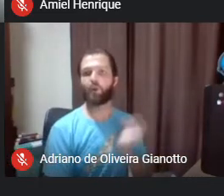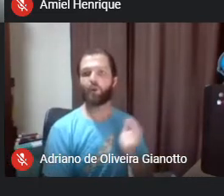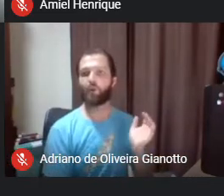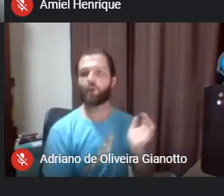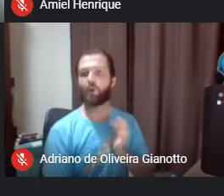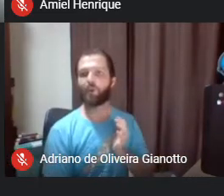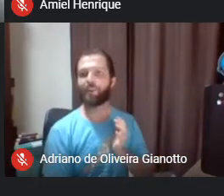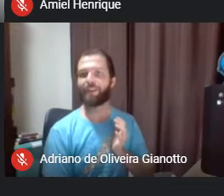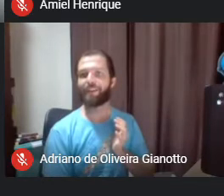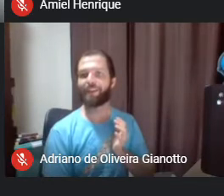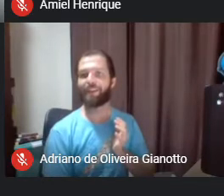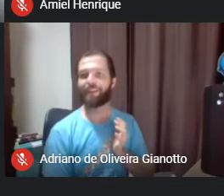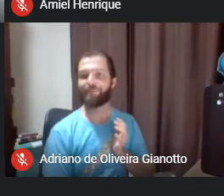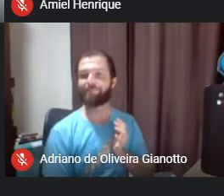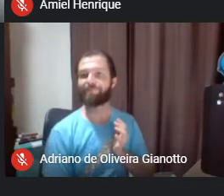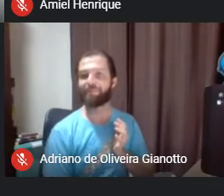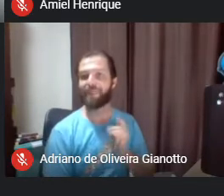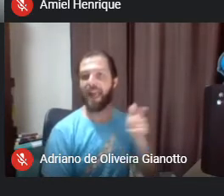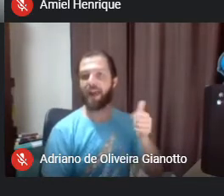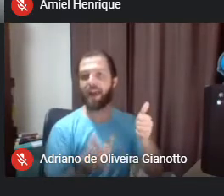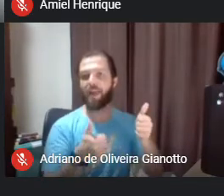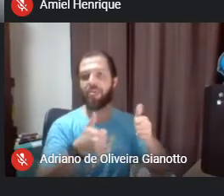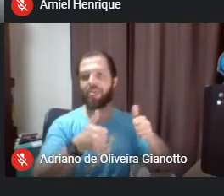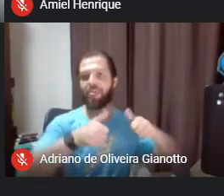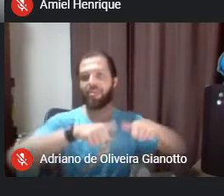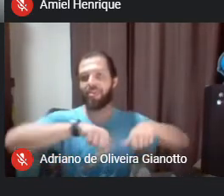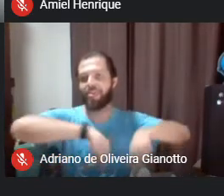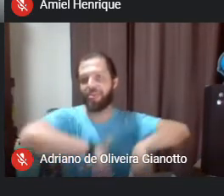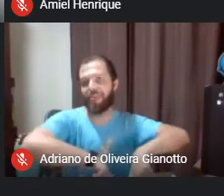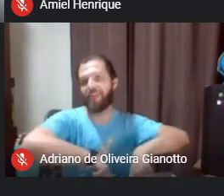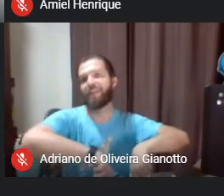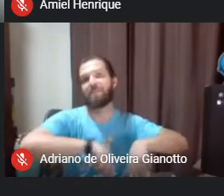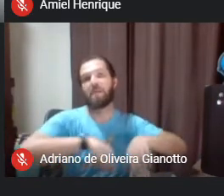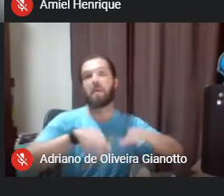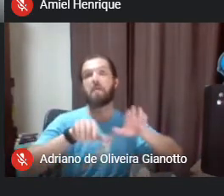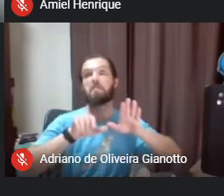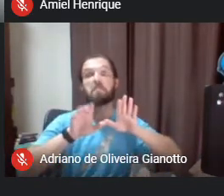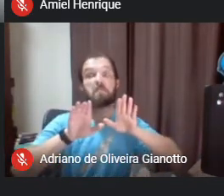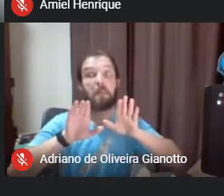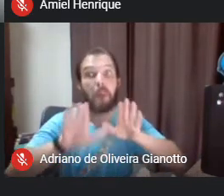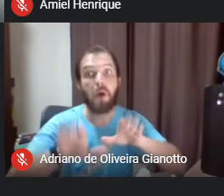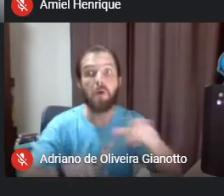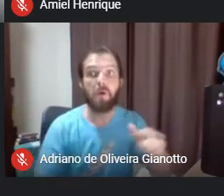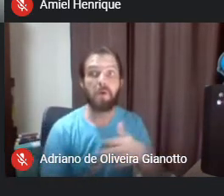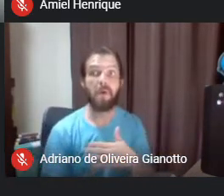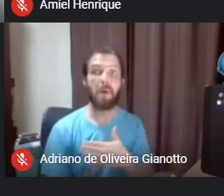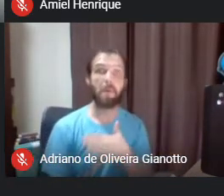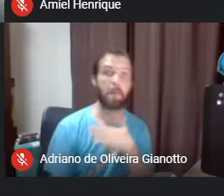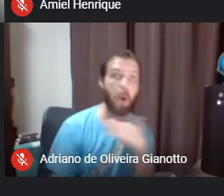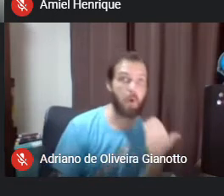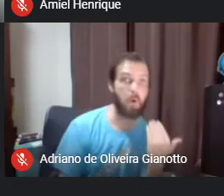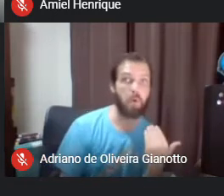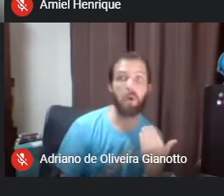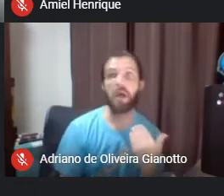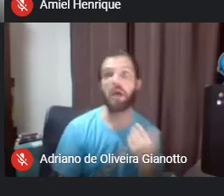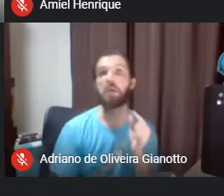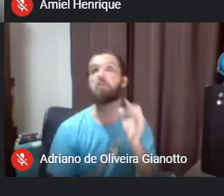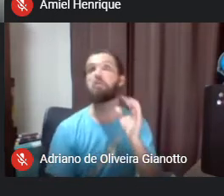quê? Porque o padre só atendia as pessoas ricas. E aí essa igreja, né,